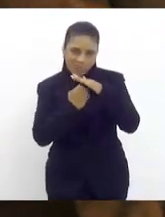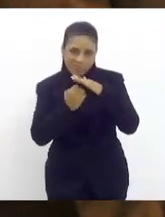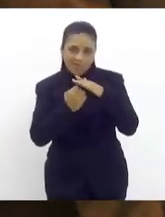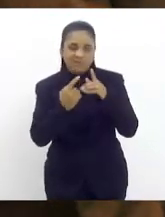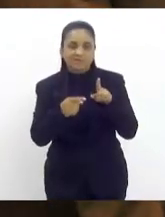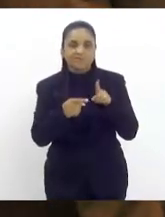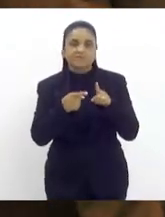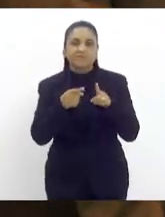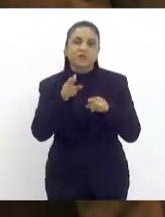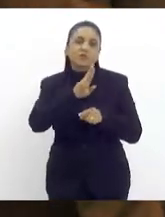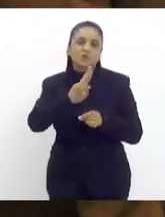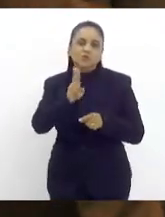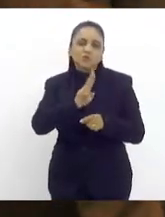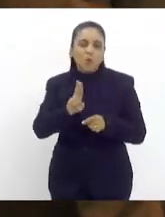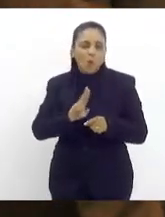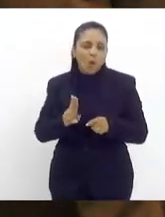disposição.